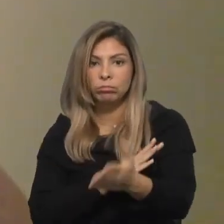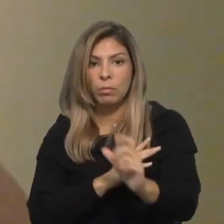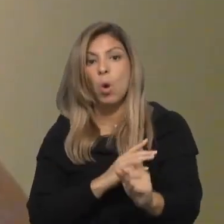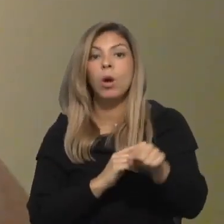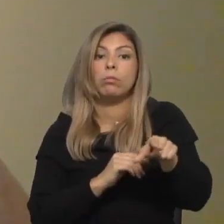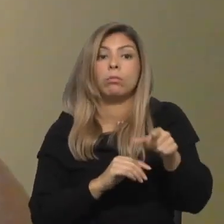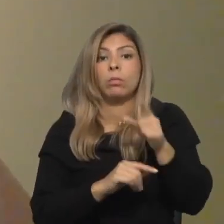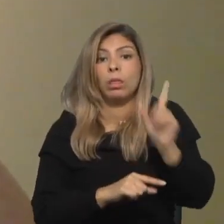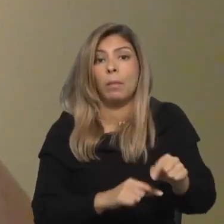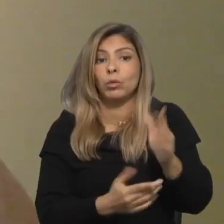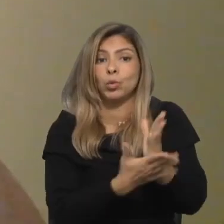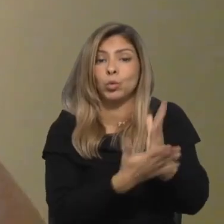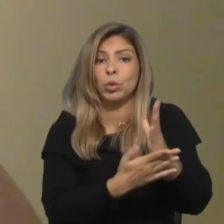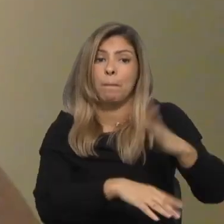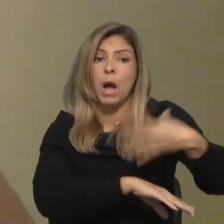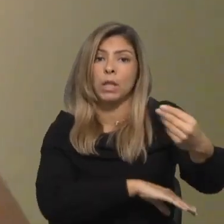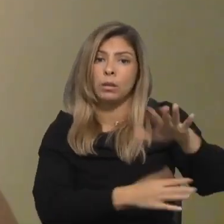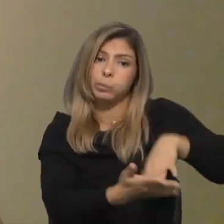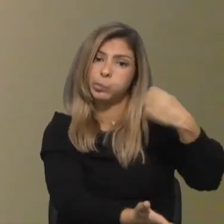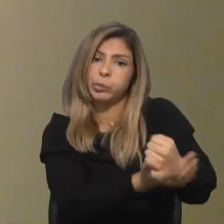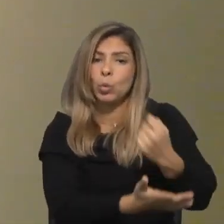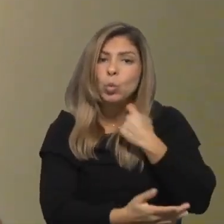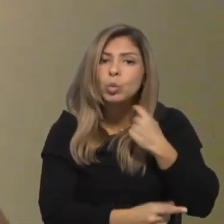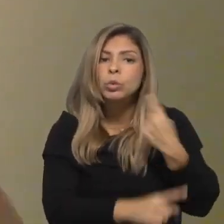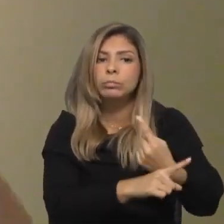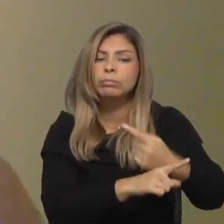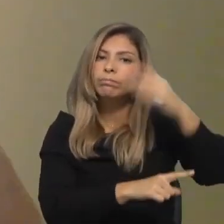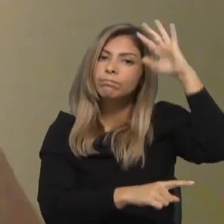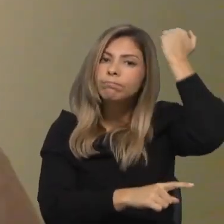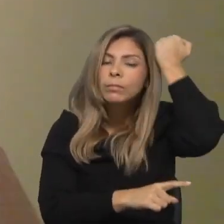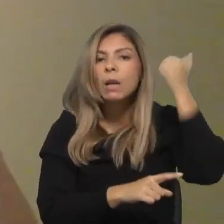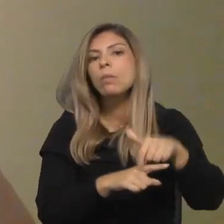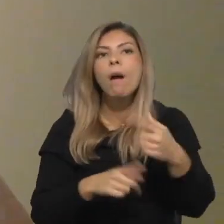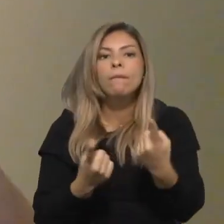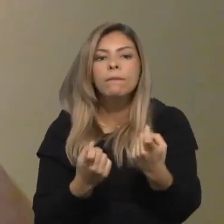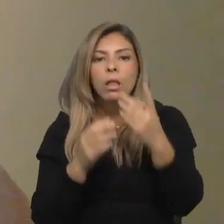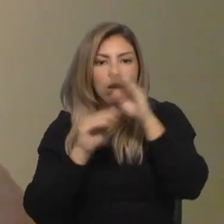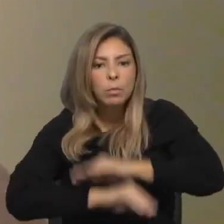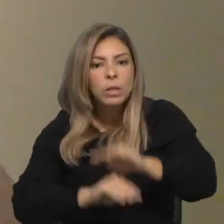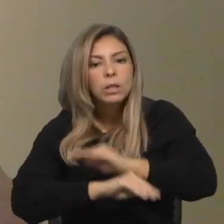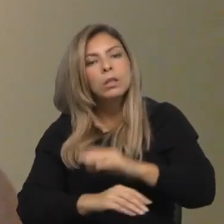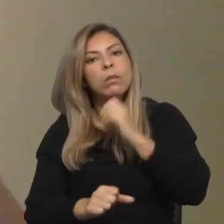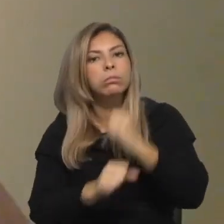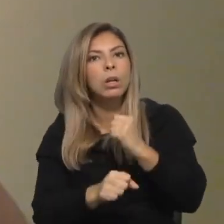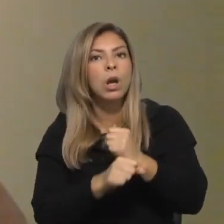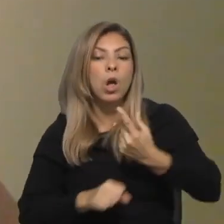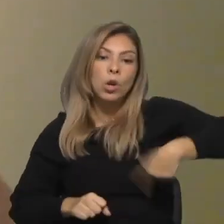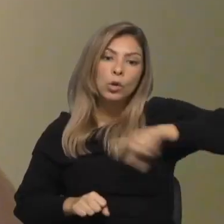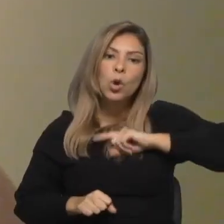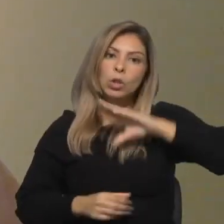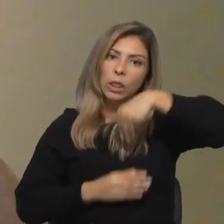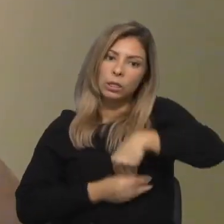tarde, têm menos tempo de trabalho, logo têm mais necessidade de formação laboral. E nós próprios militantes também temos essa